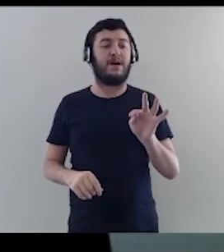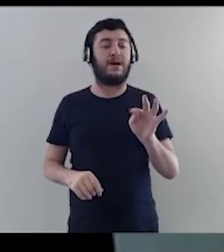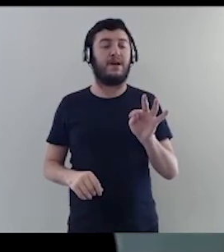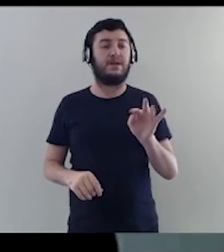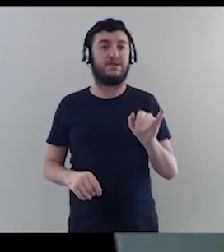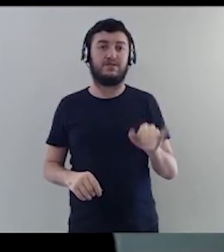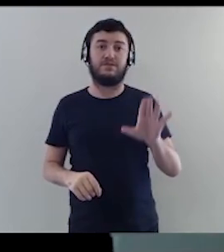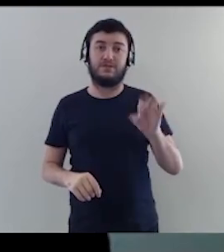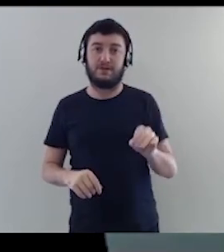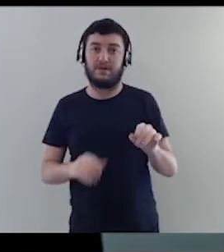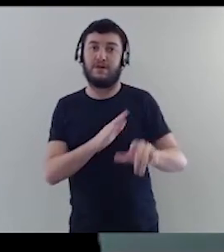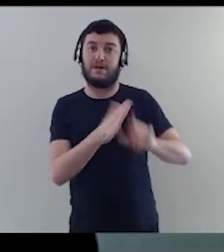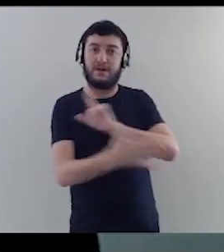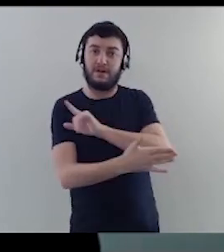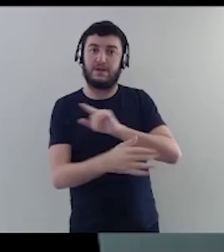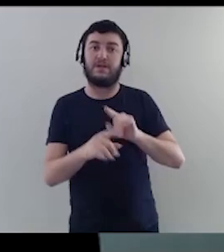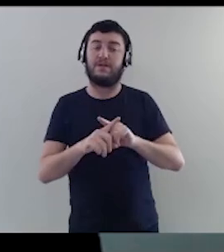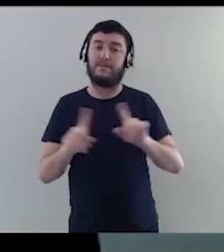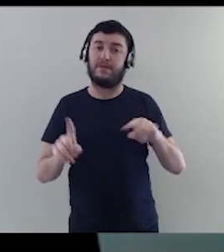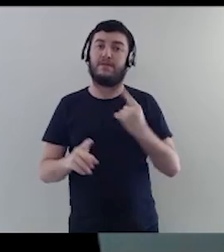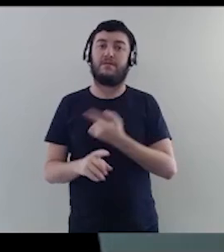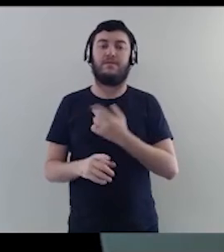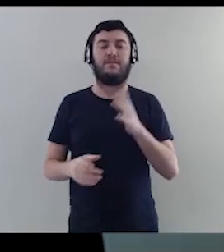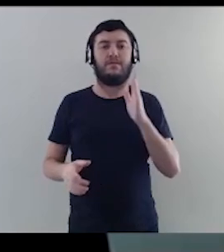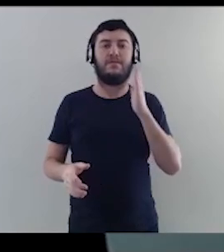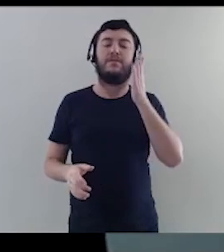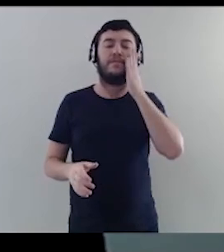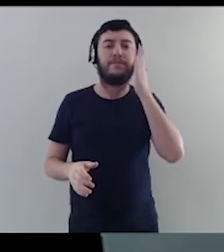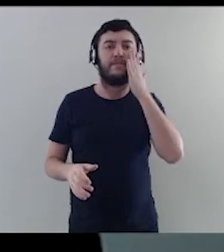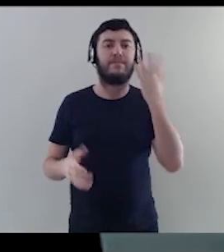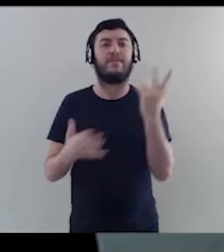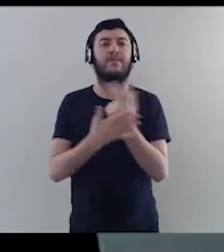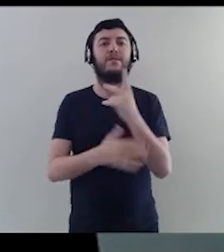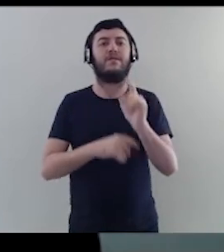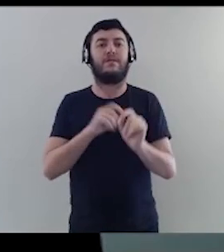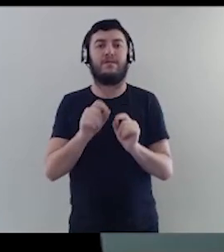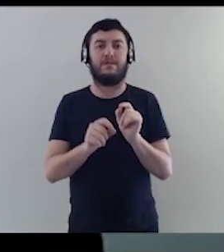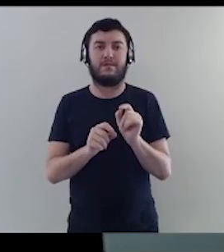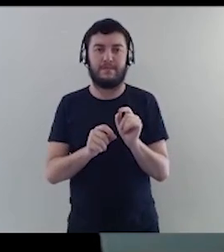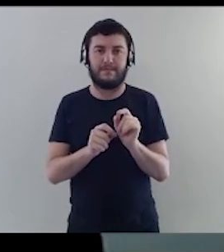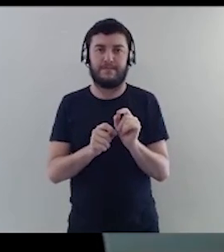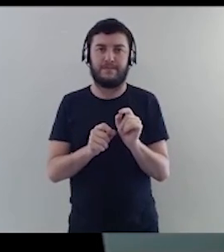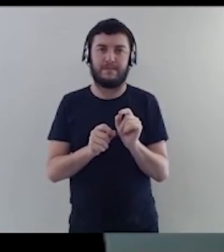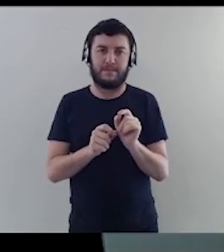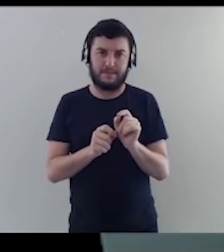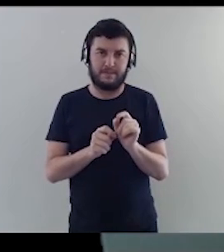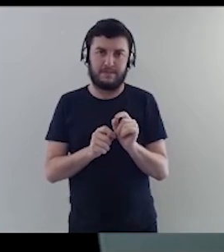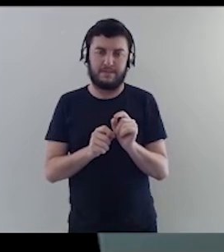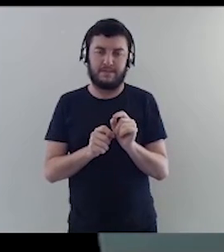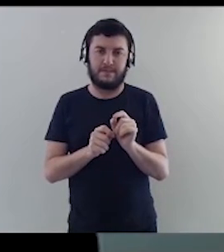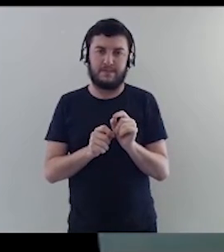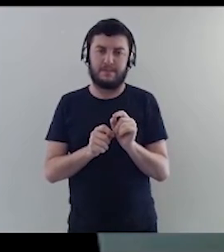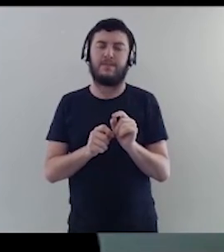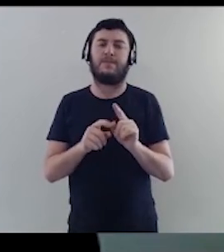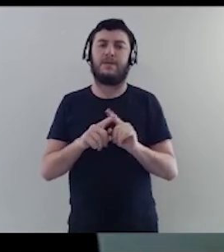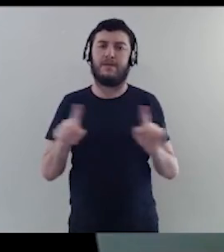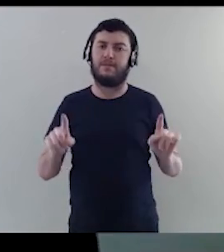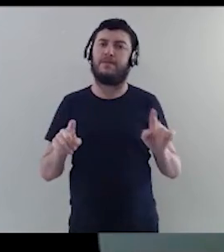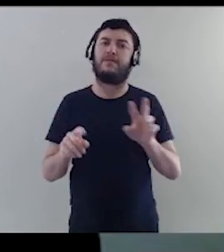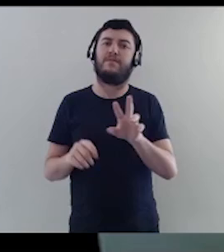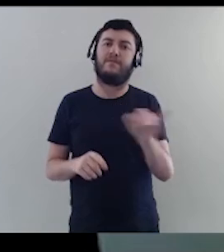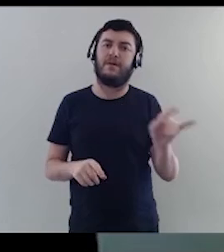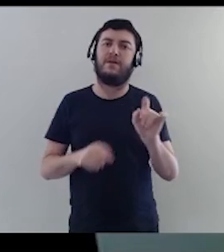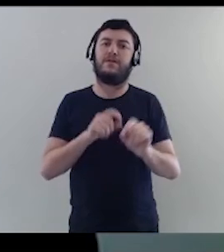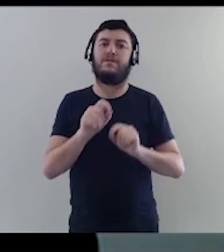digamos, a ratio decidendi acaba por, motivo determinante da ratio decidendi, passa de alguma